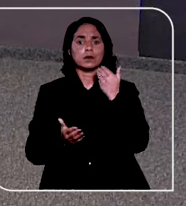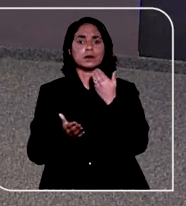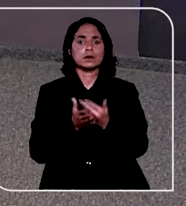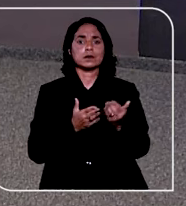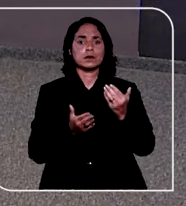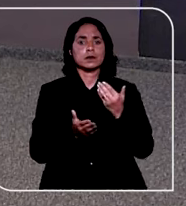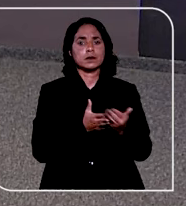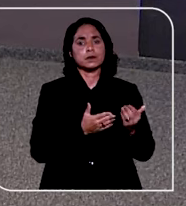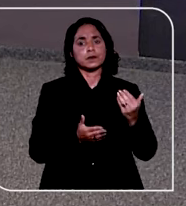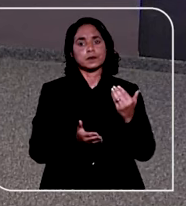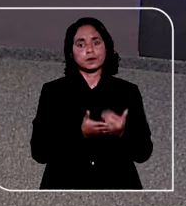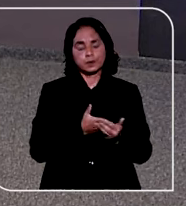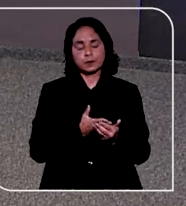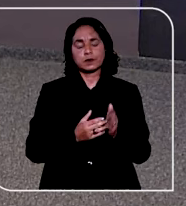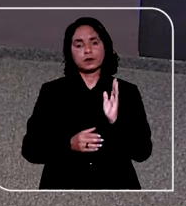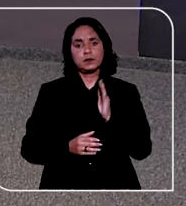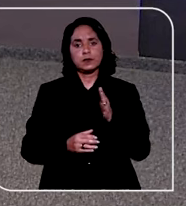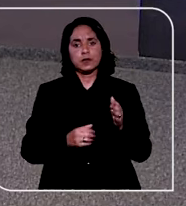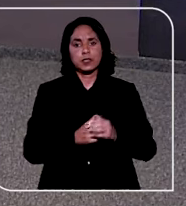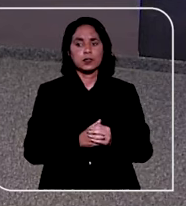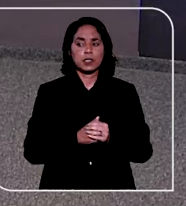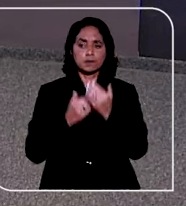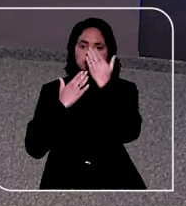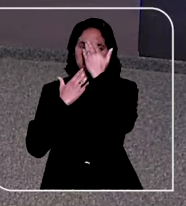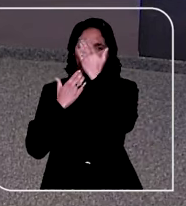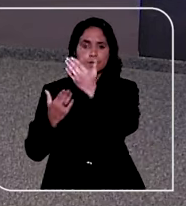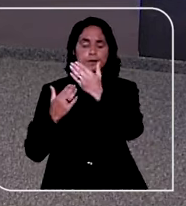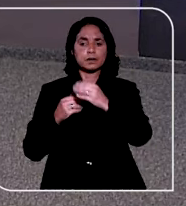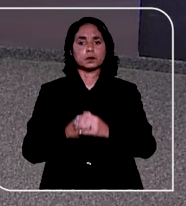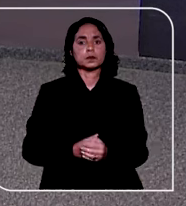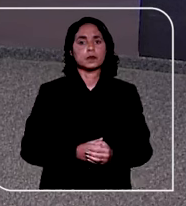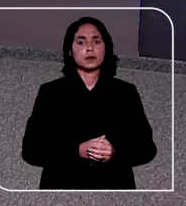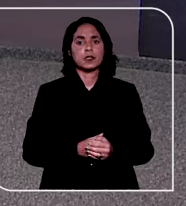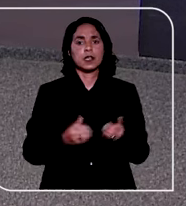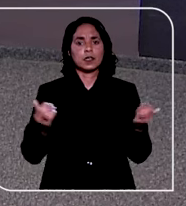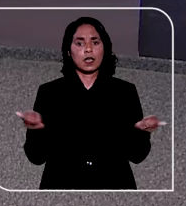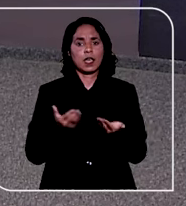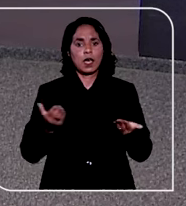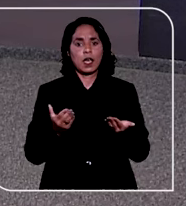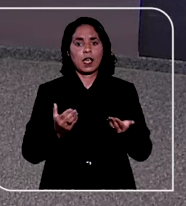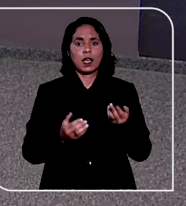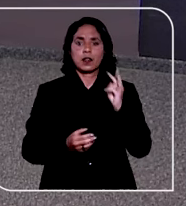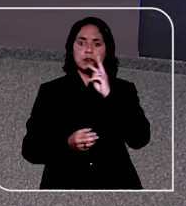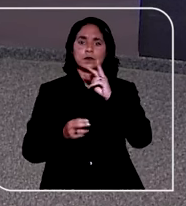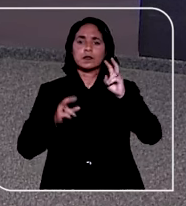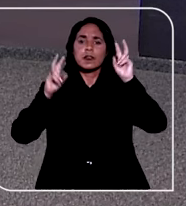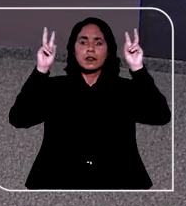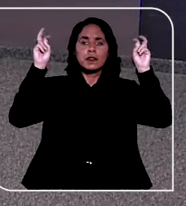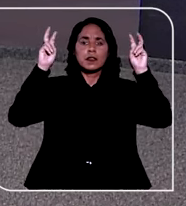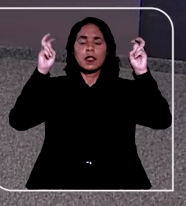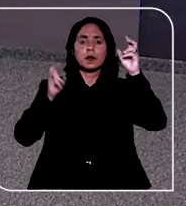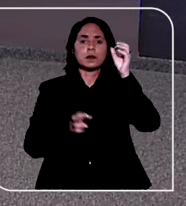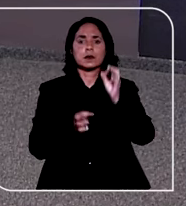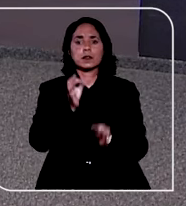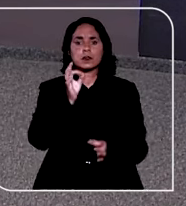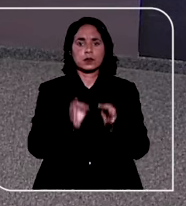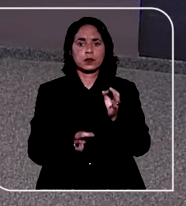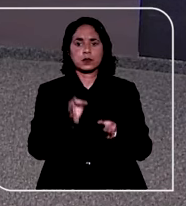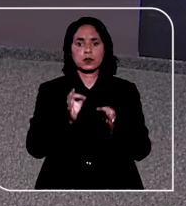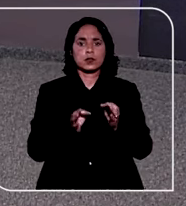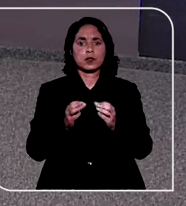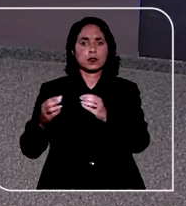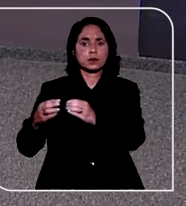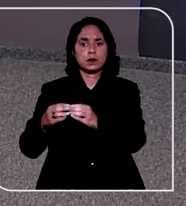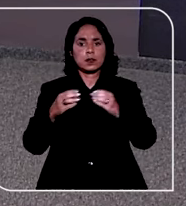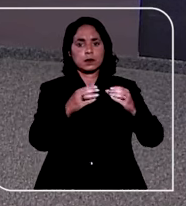seu o seu efeito Muito obrigada agora vamos ver temas que serão julgados pelos